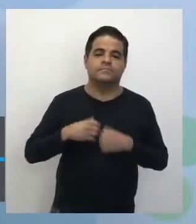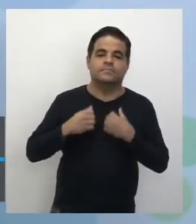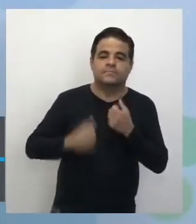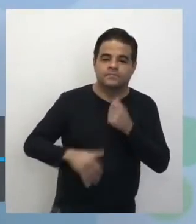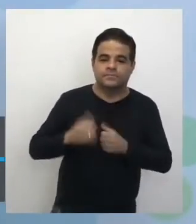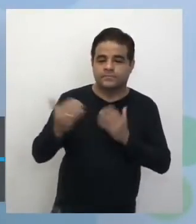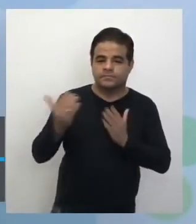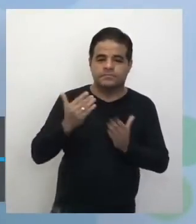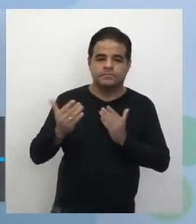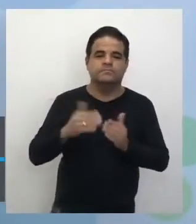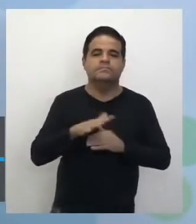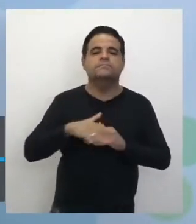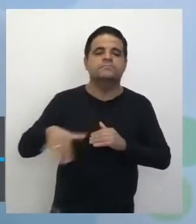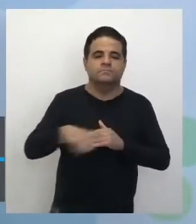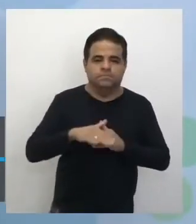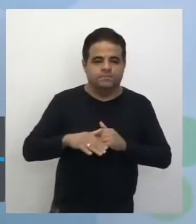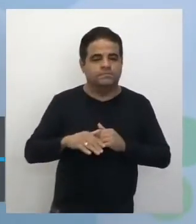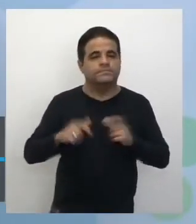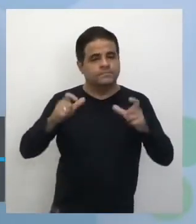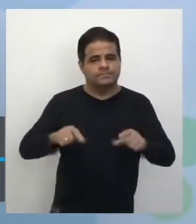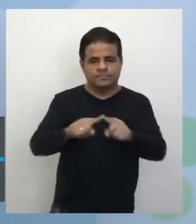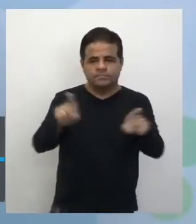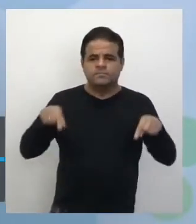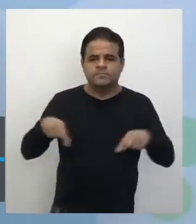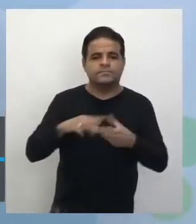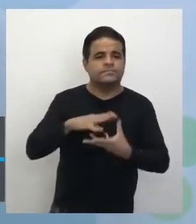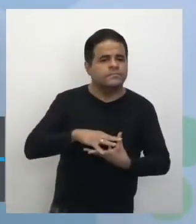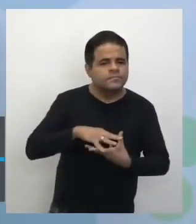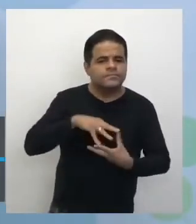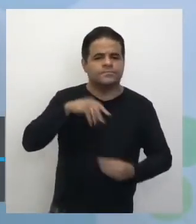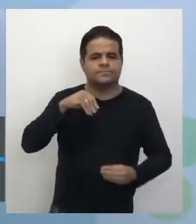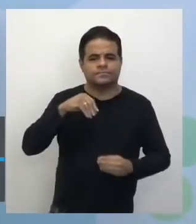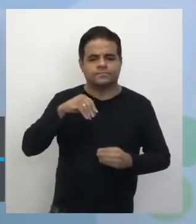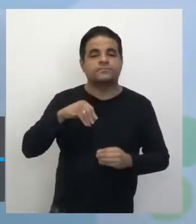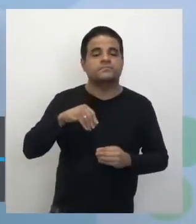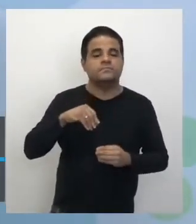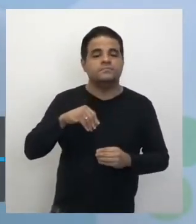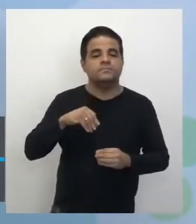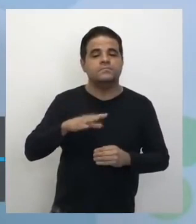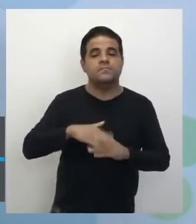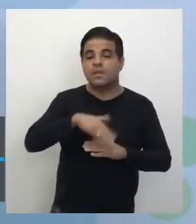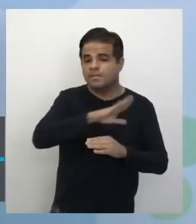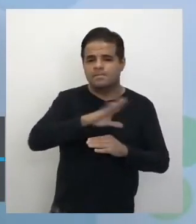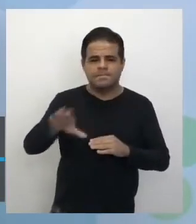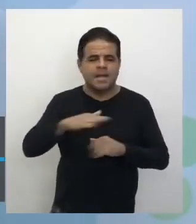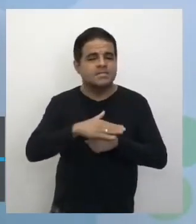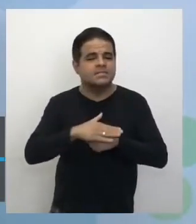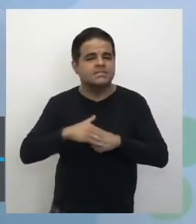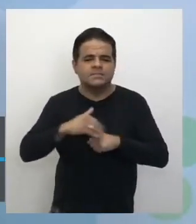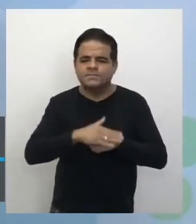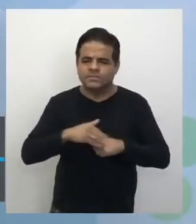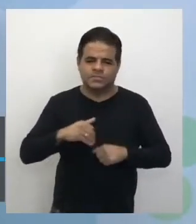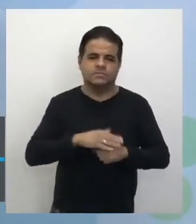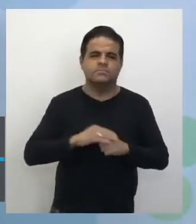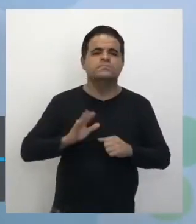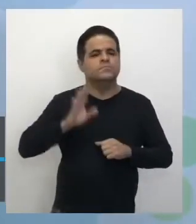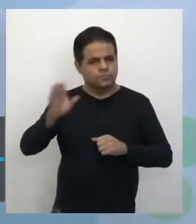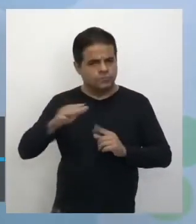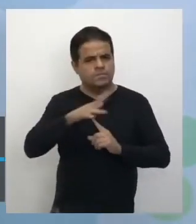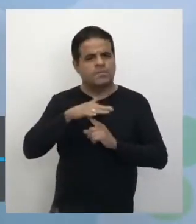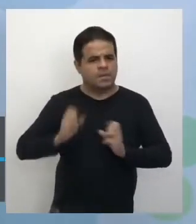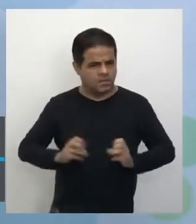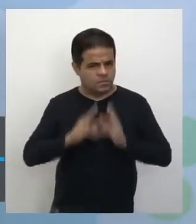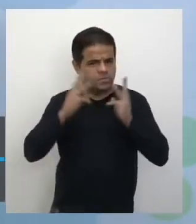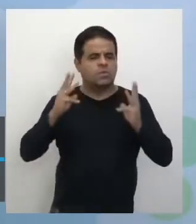esse paralelo, para mim o ginásio do Ibirapuera é muito mais afetível do que o parque. Porque por mais que eu tenha ido em shows no parque,